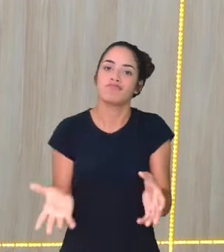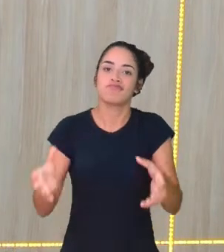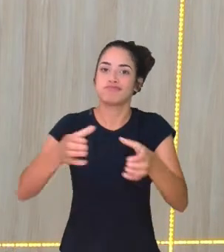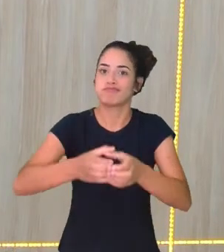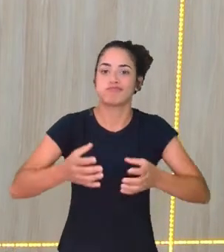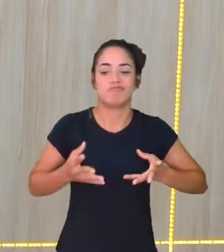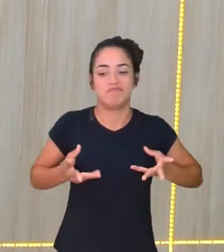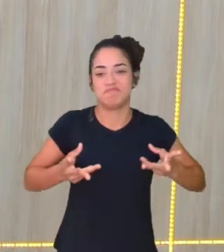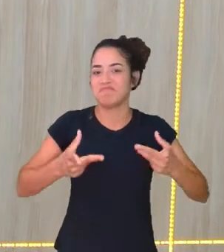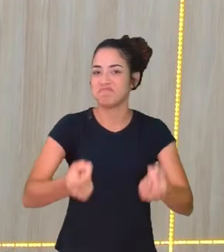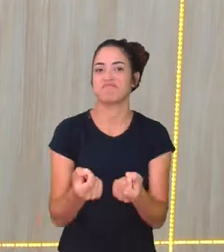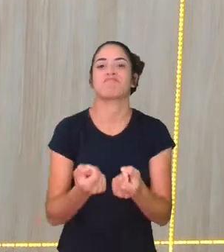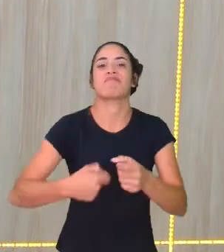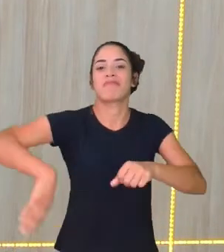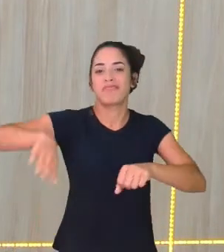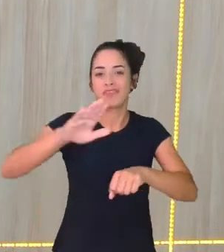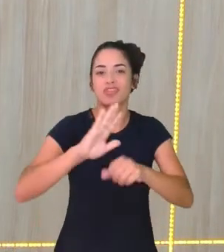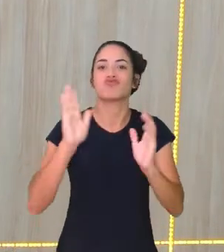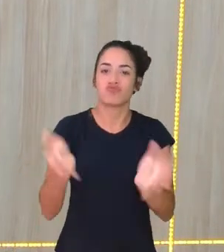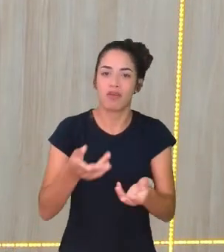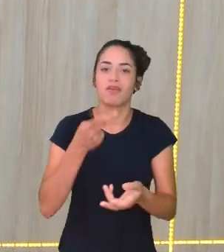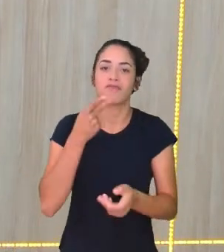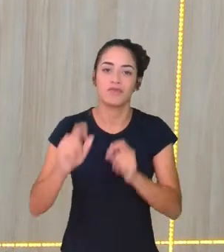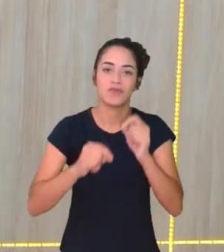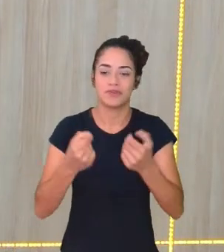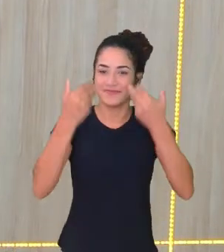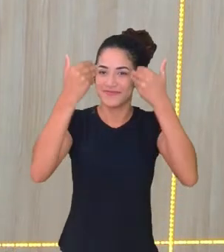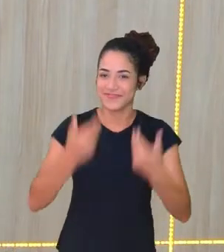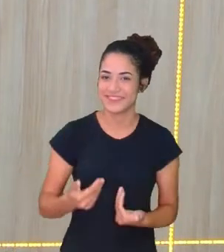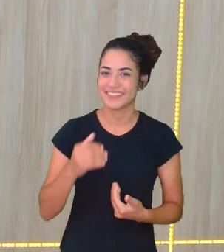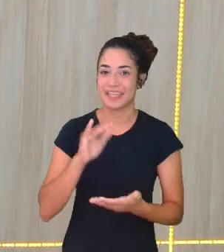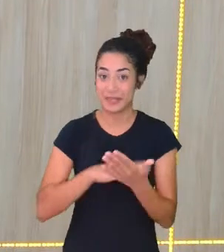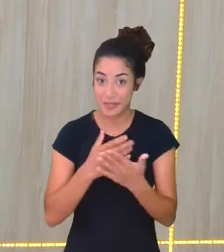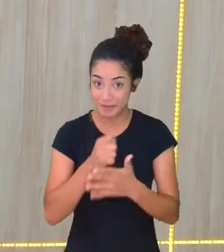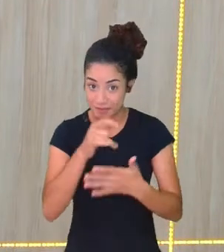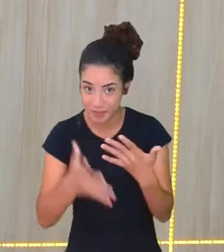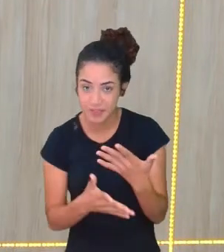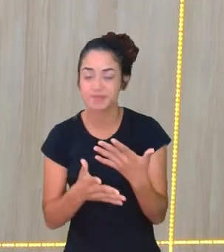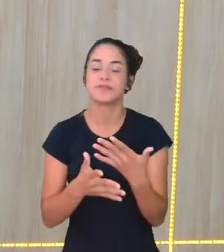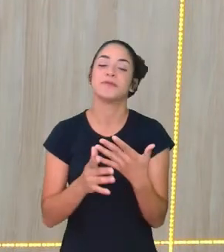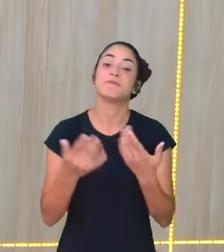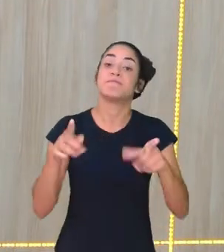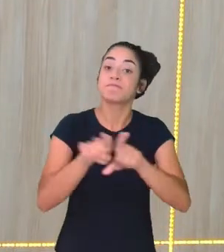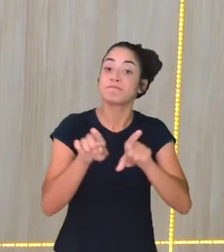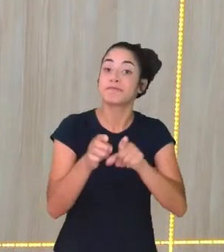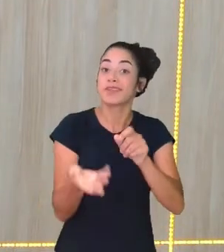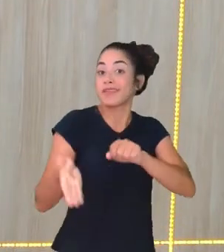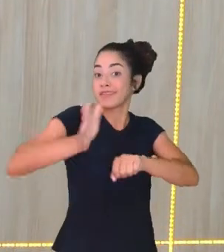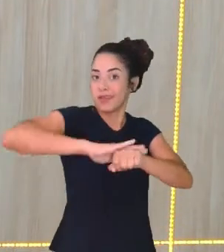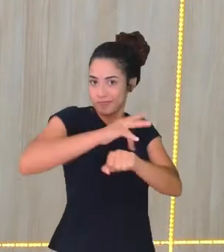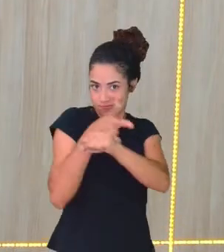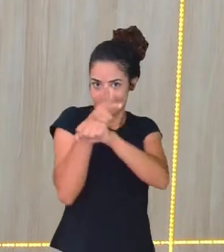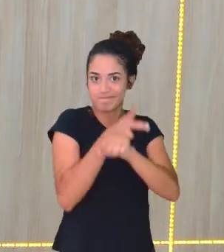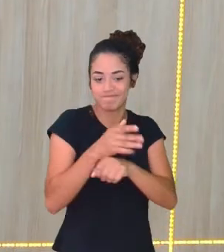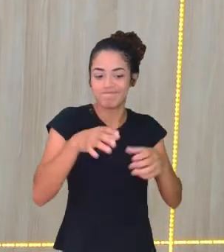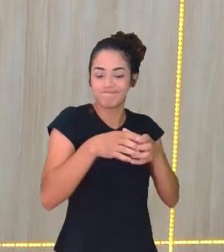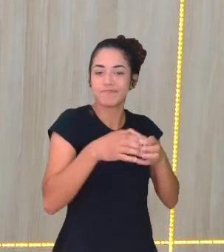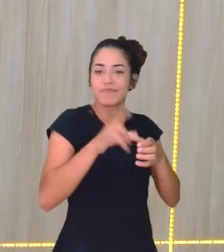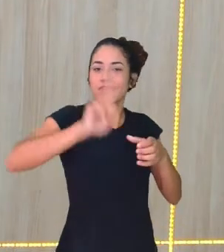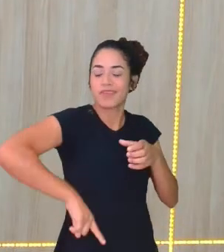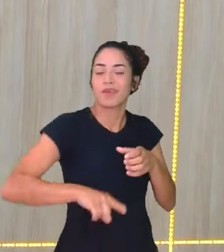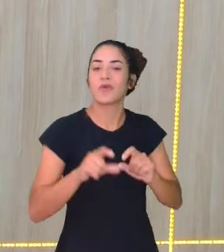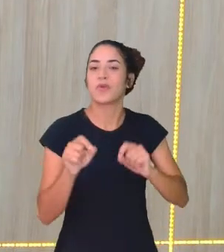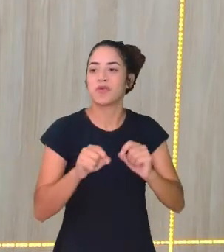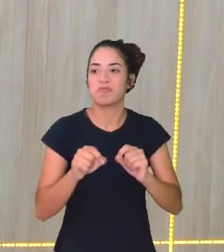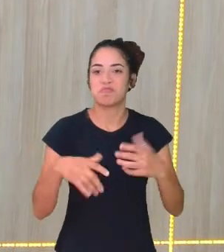maravilhosa então a gente já falou aqui da nossa querida Kelly mas por trás das câmeras a gente tem uma produção